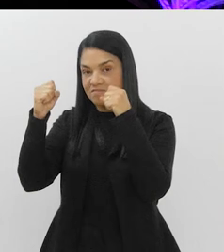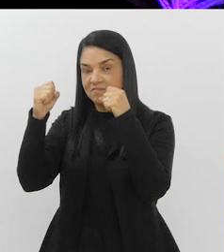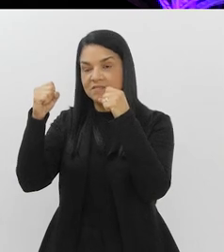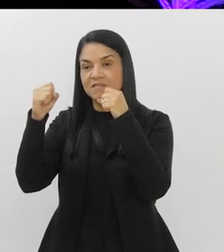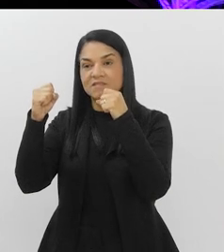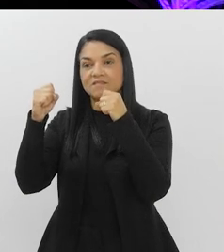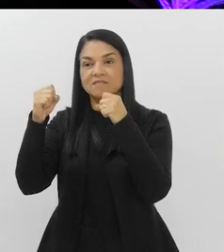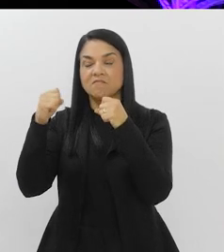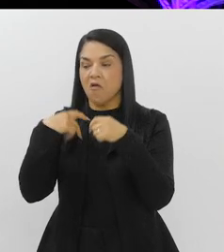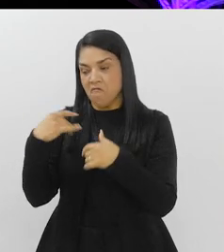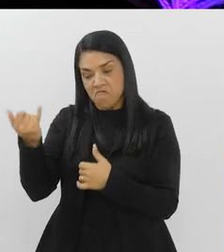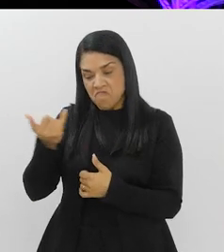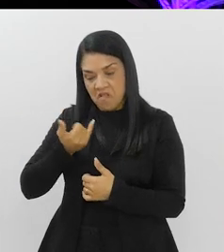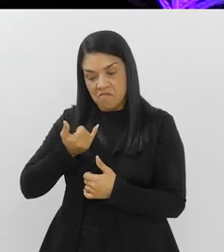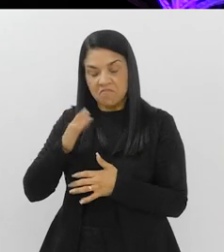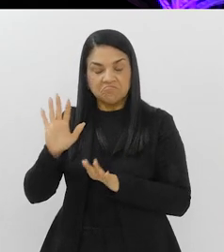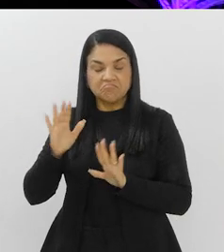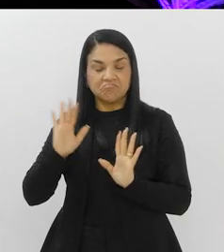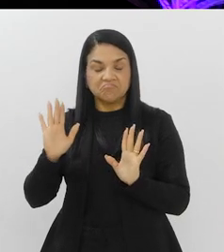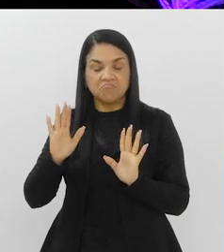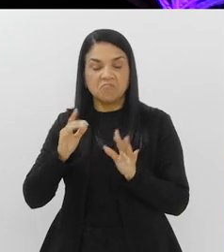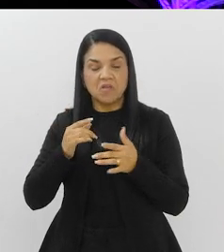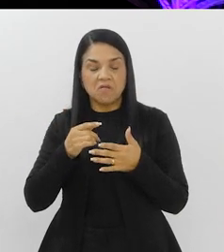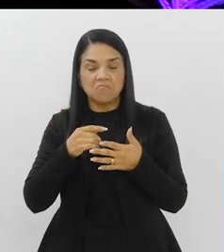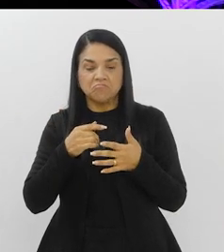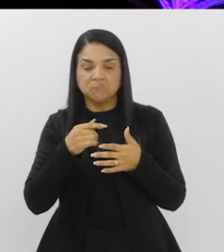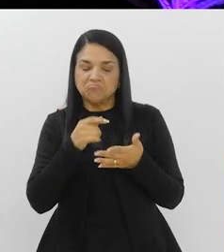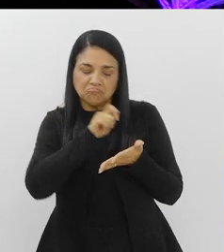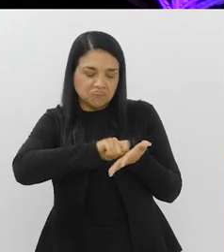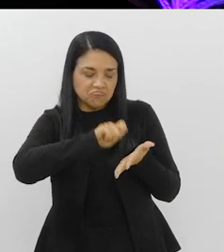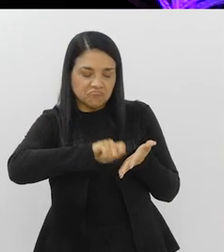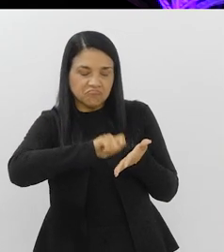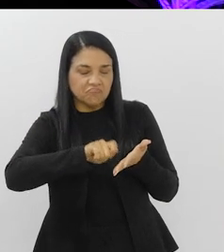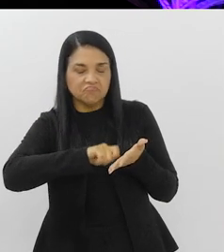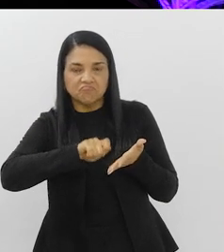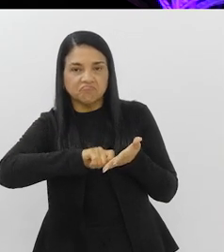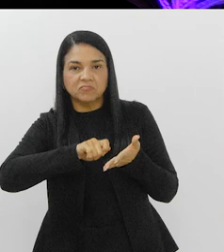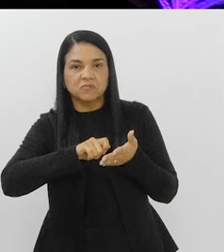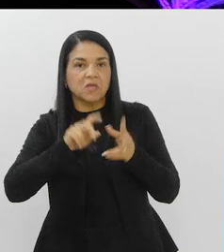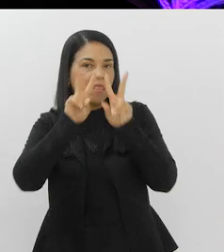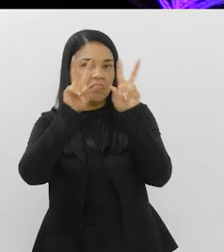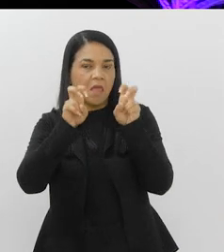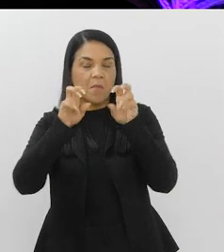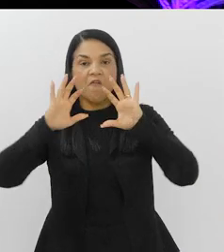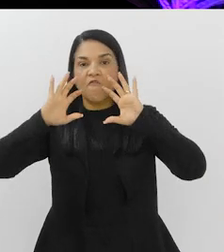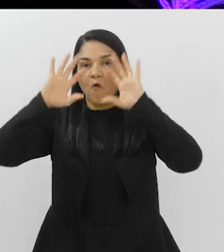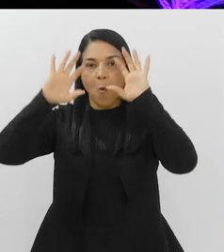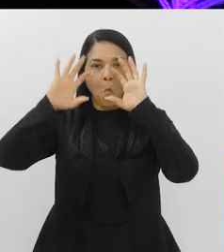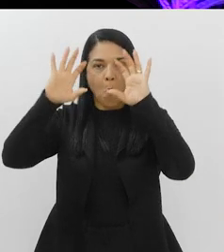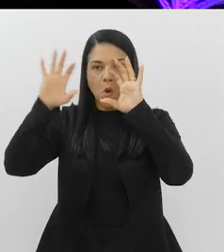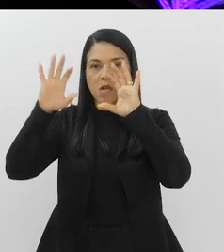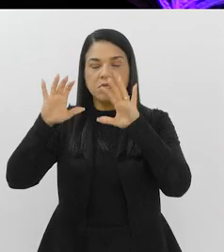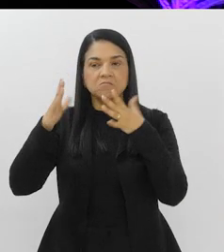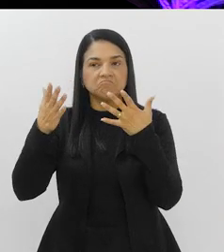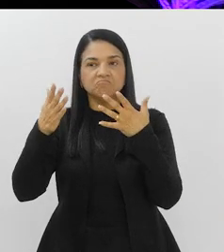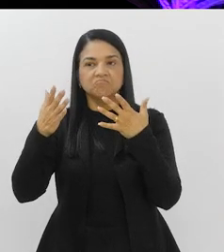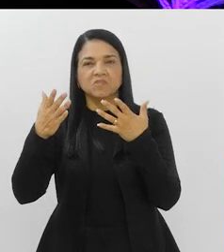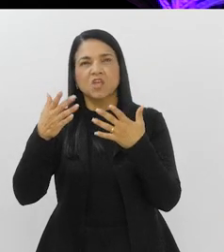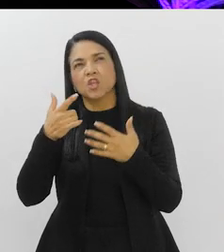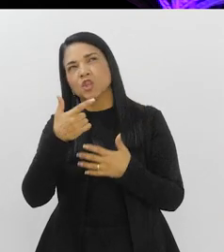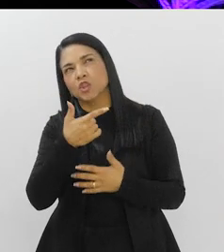eh que simplesmente falava assim não faz um trabalho aí sobre vôlei eh 2000 né